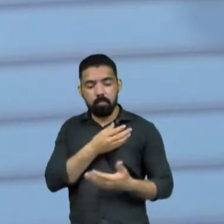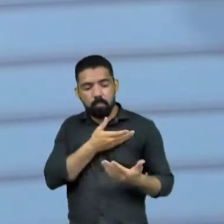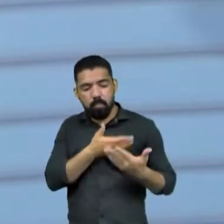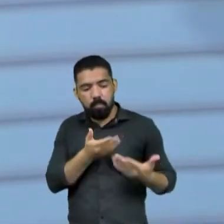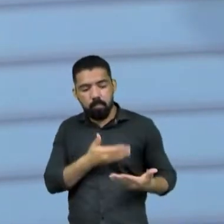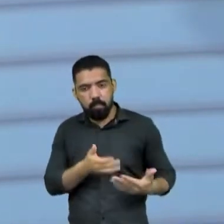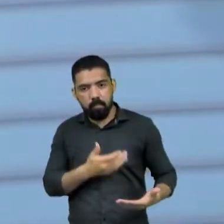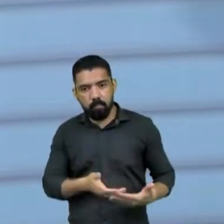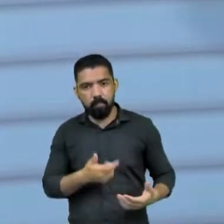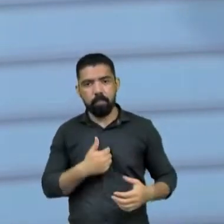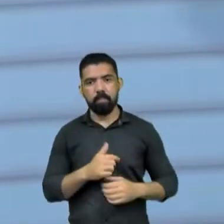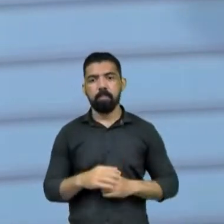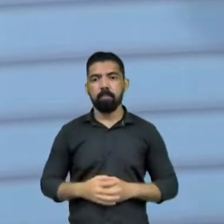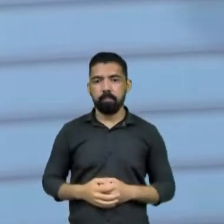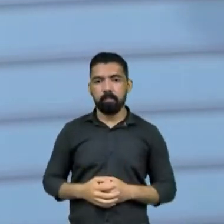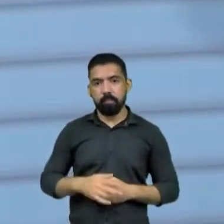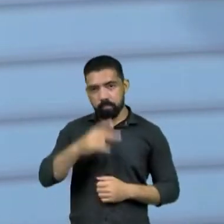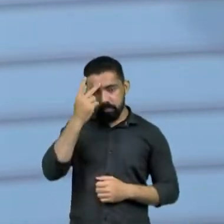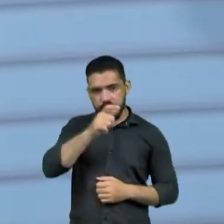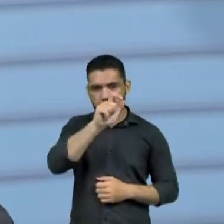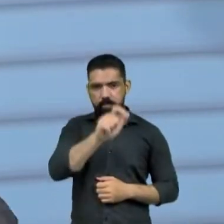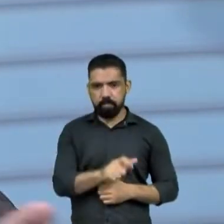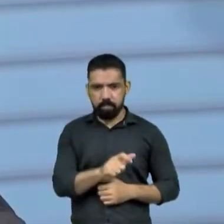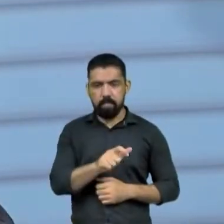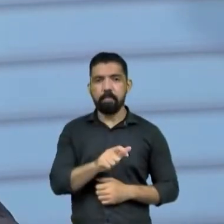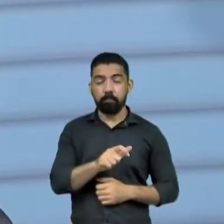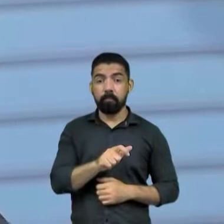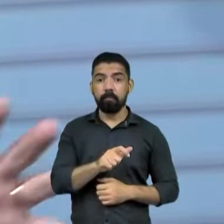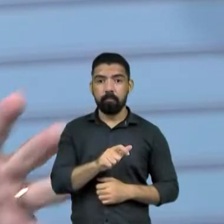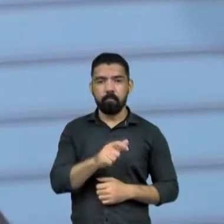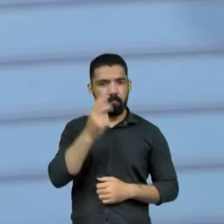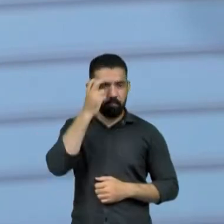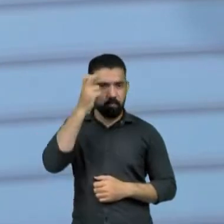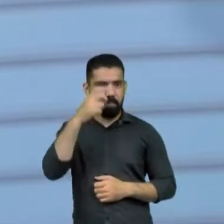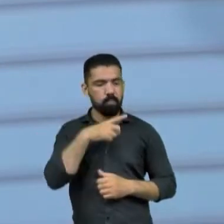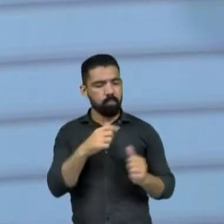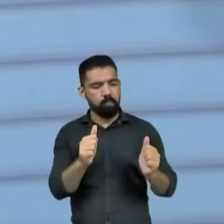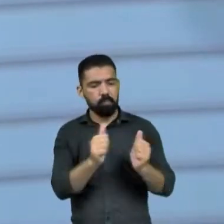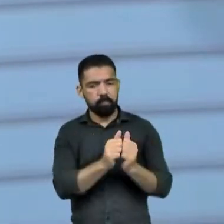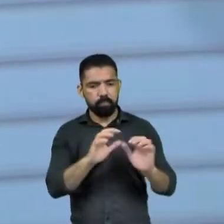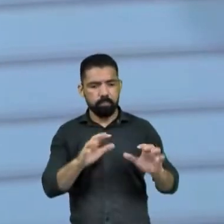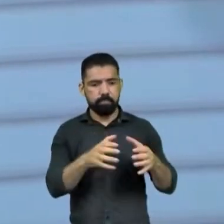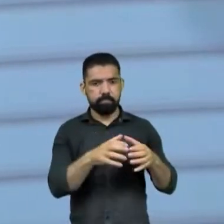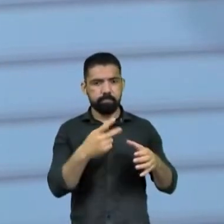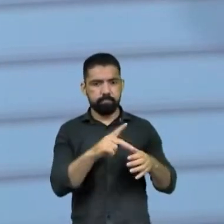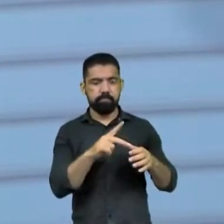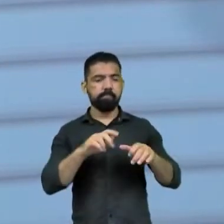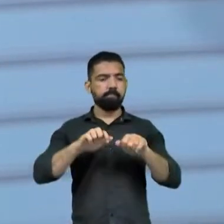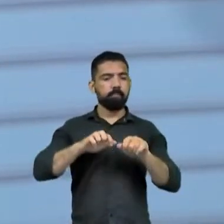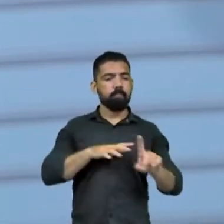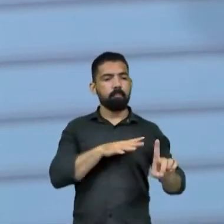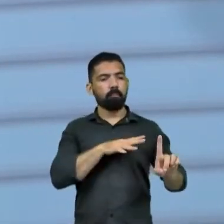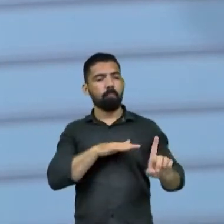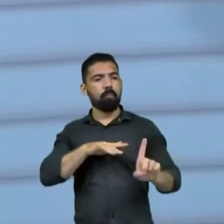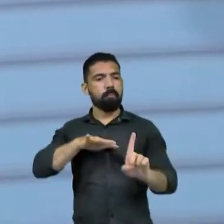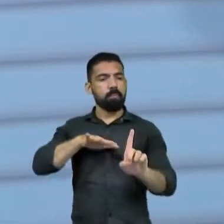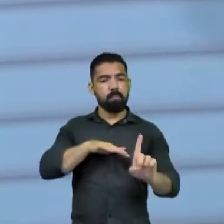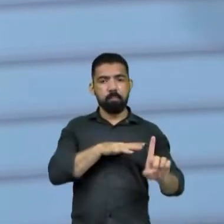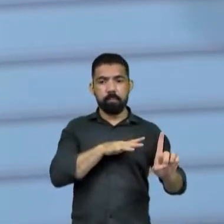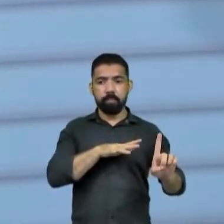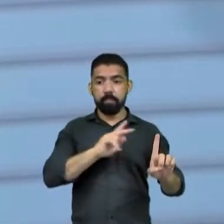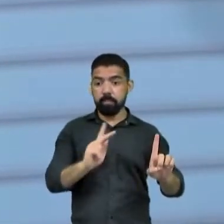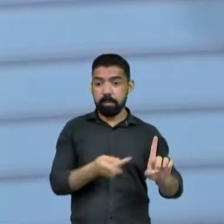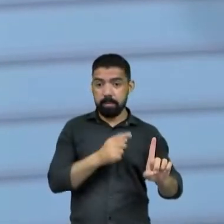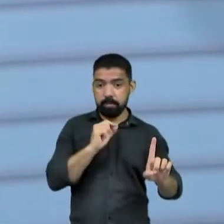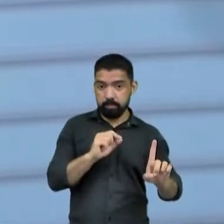sábio um sábio monge nãoé ele estava com seus discípulos caminhando por uma cidade e de repente eles passaram